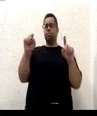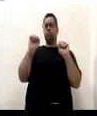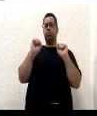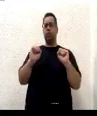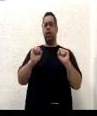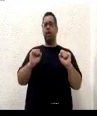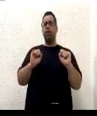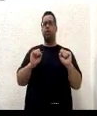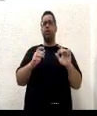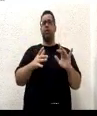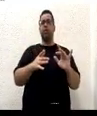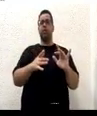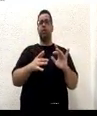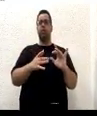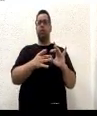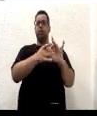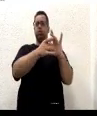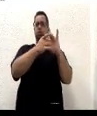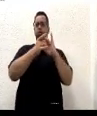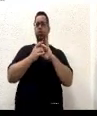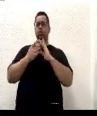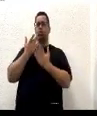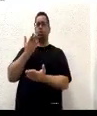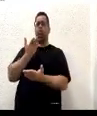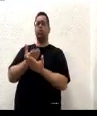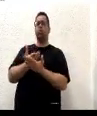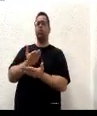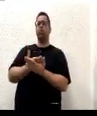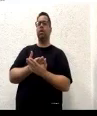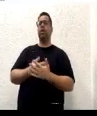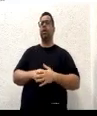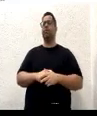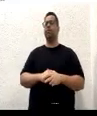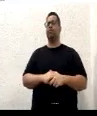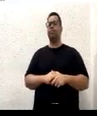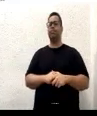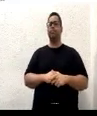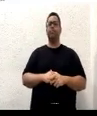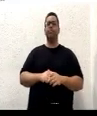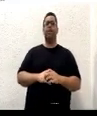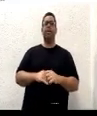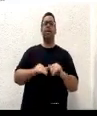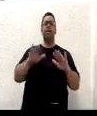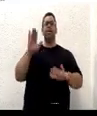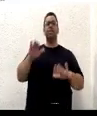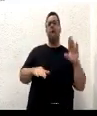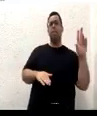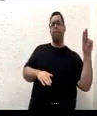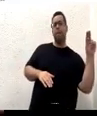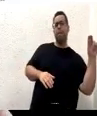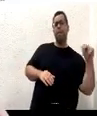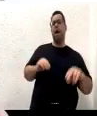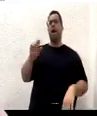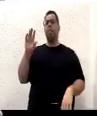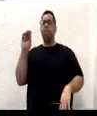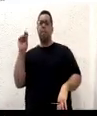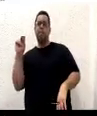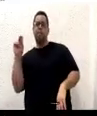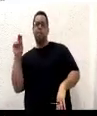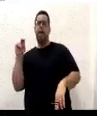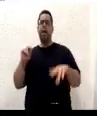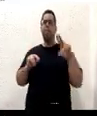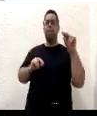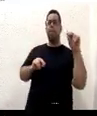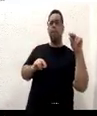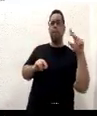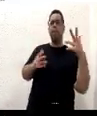fazer todo mundo junto. Fazer um estudo sobre isso. Porque às vezes você escuta um nhenhenhen de um lado, uma coisa do outro.